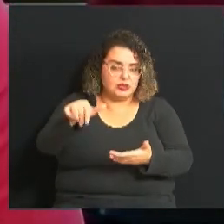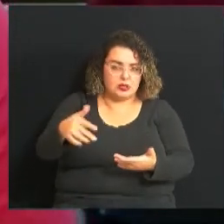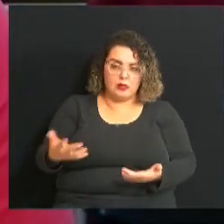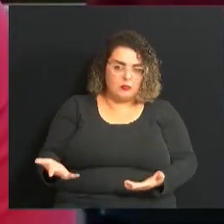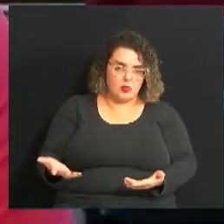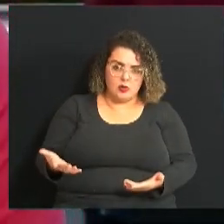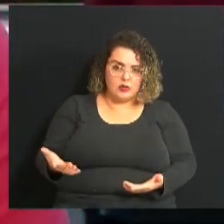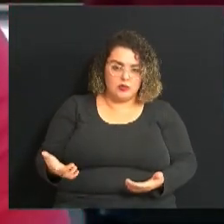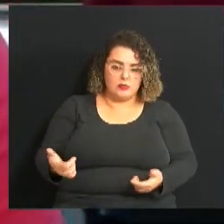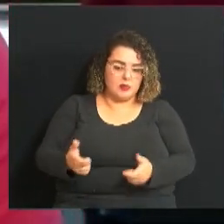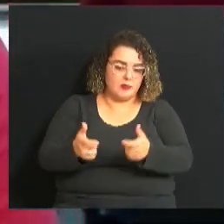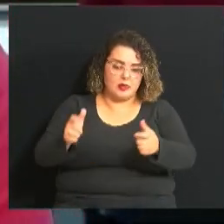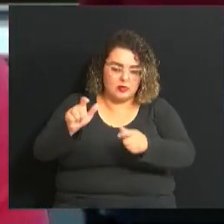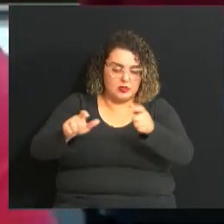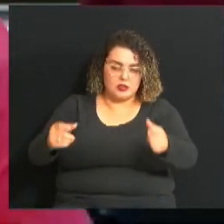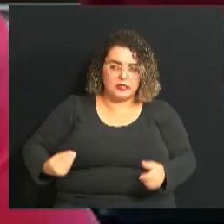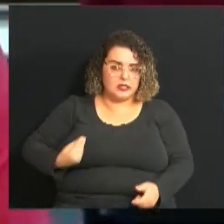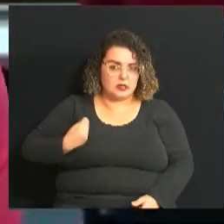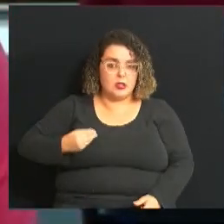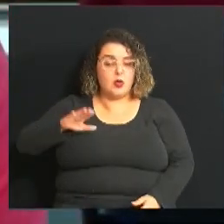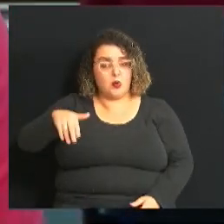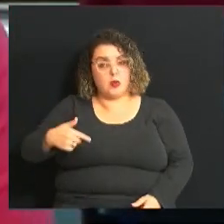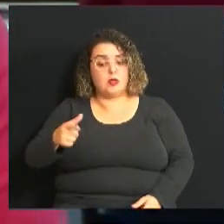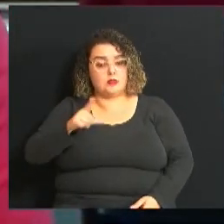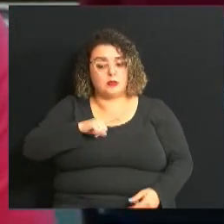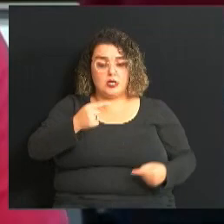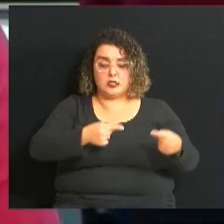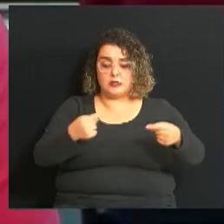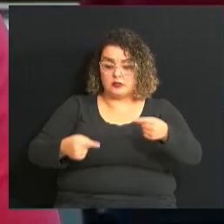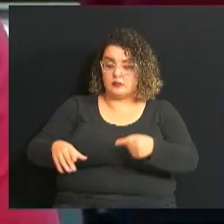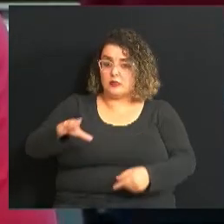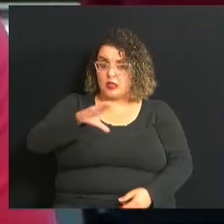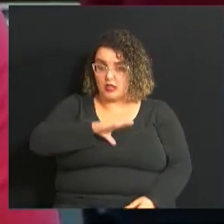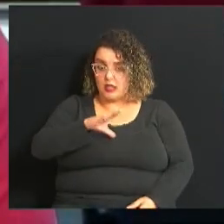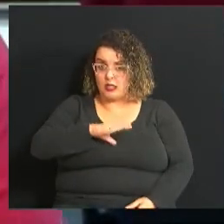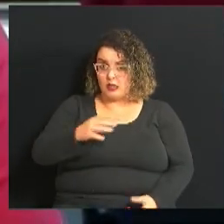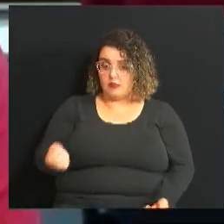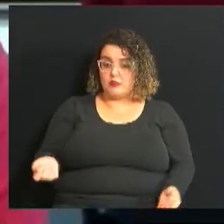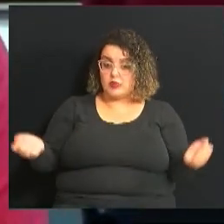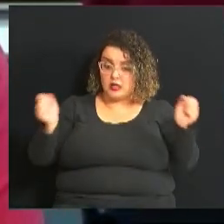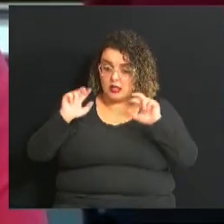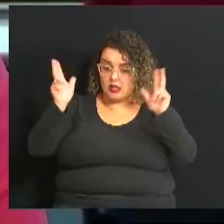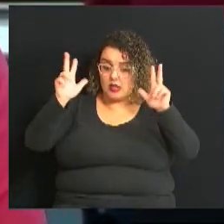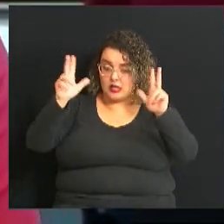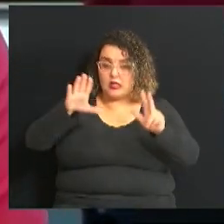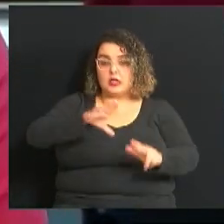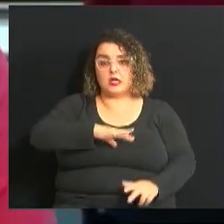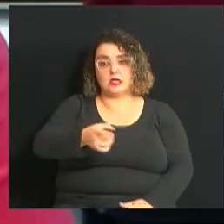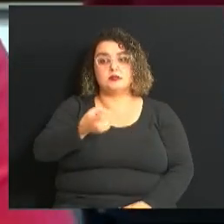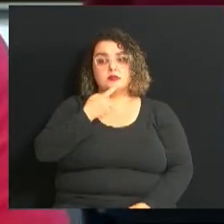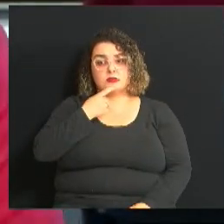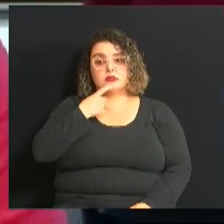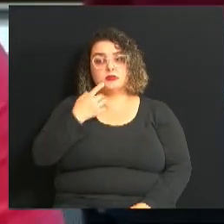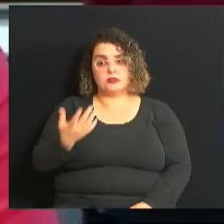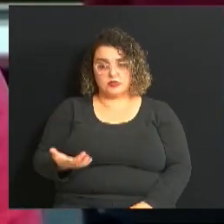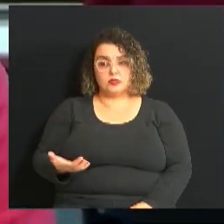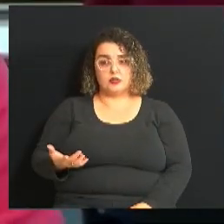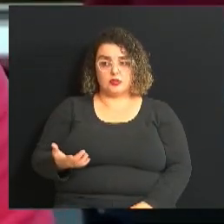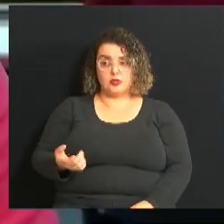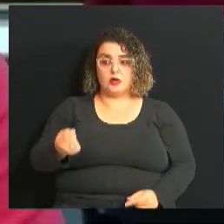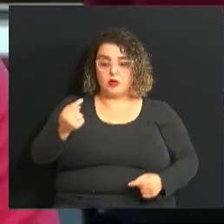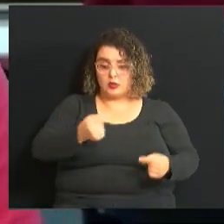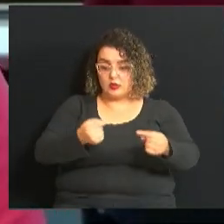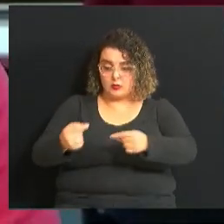quando a gente traz esse debate da cidade é no sentido de antena na cidade né Ah tá a cidade ao